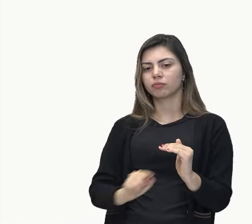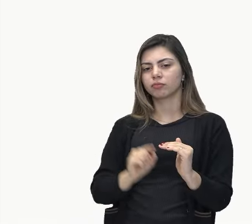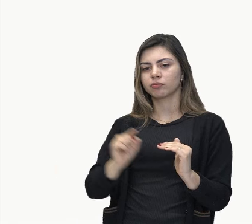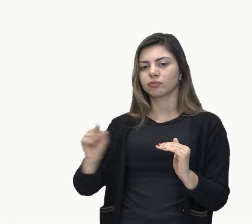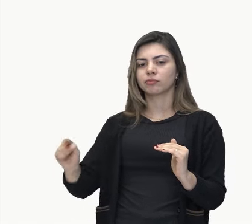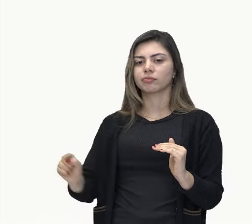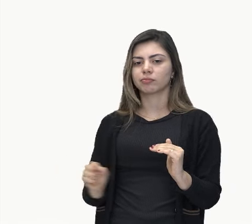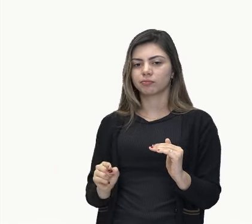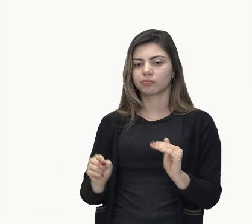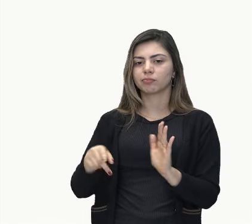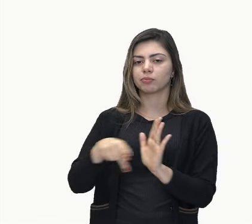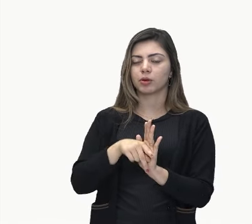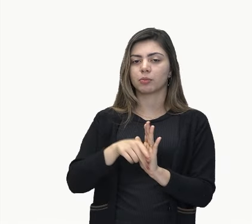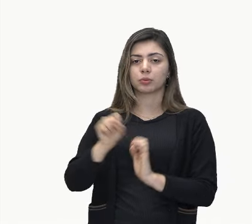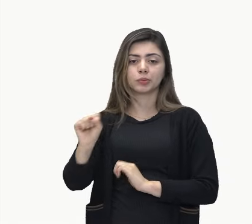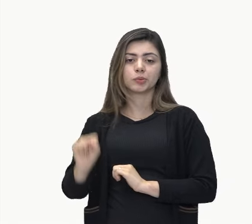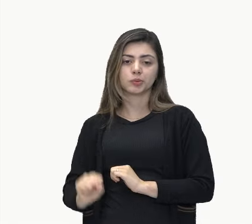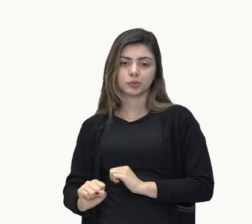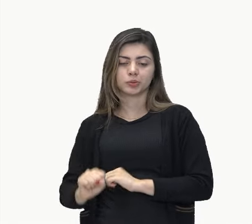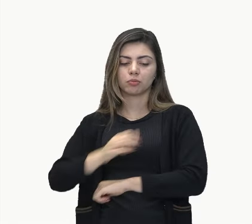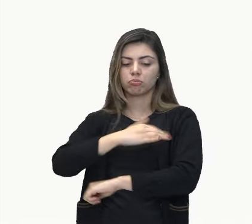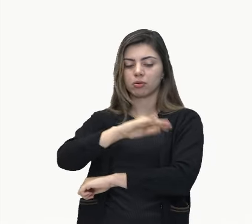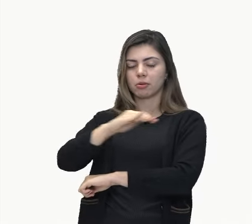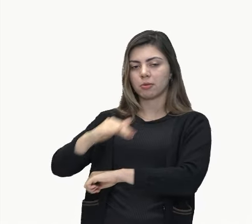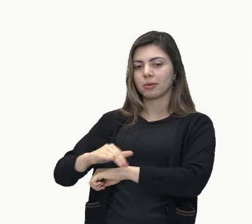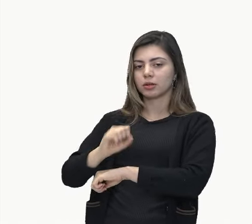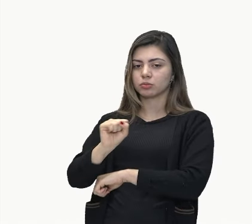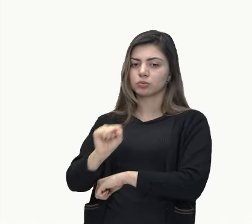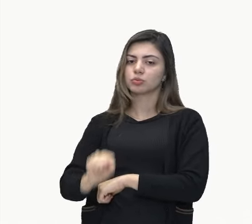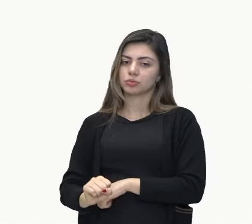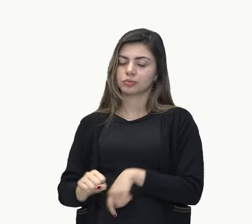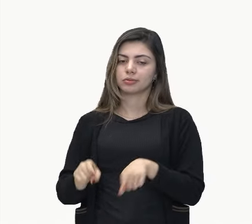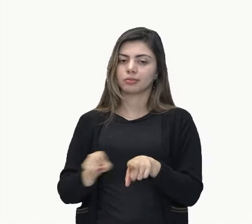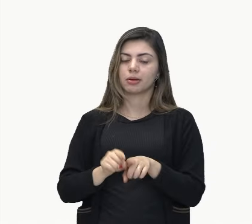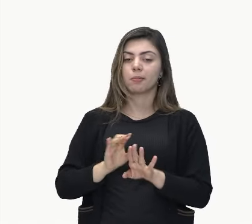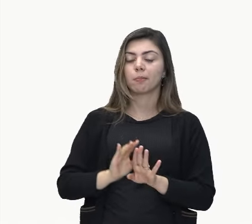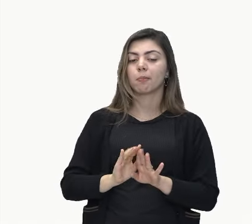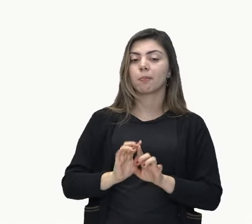México. Porém, o que acaba formando, chamando muita atenção do